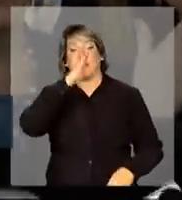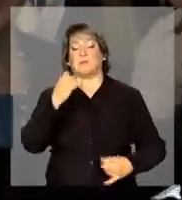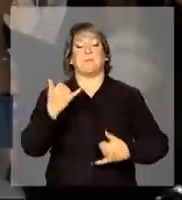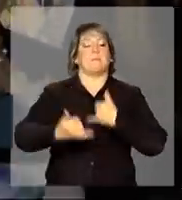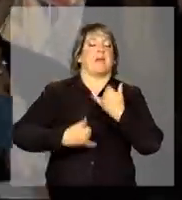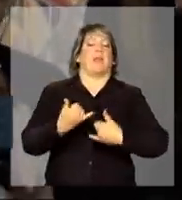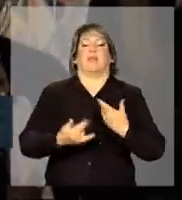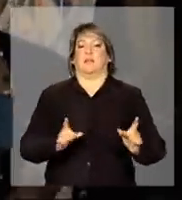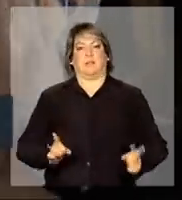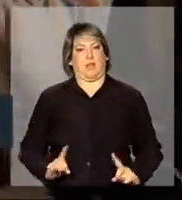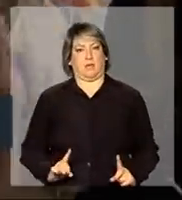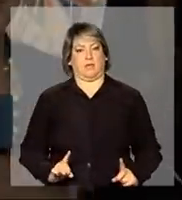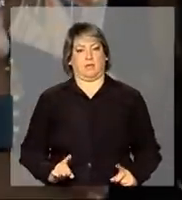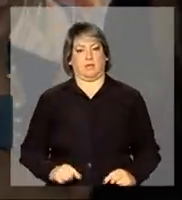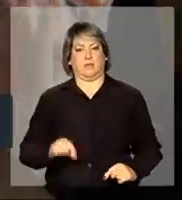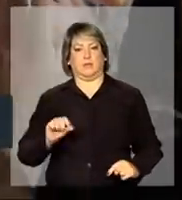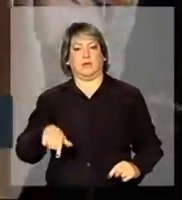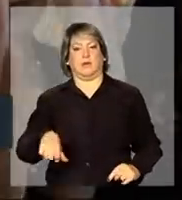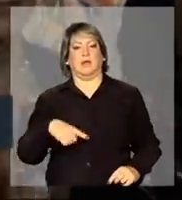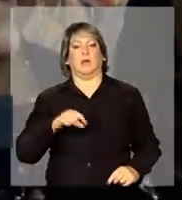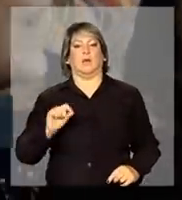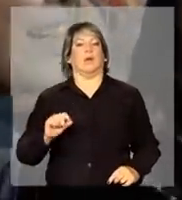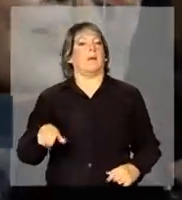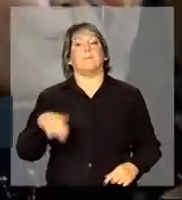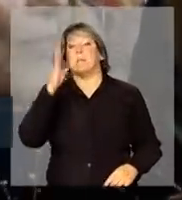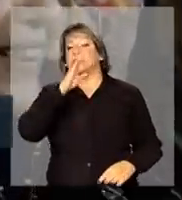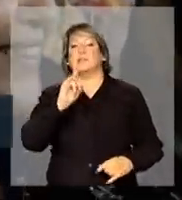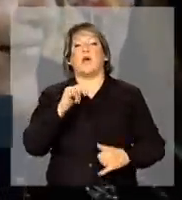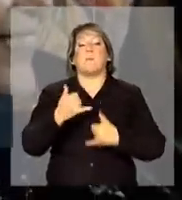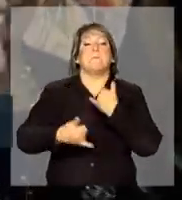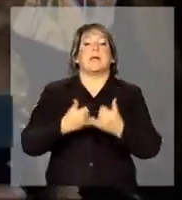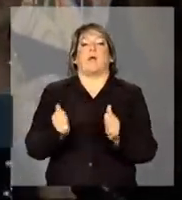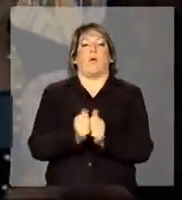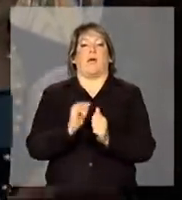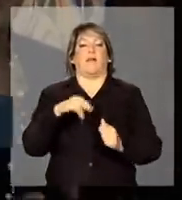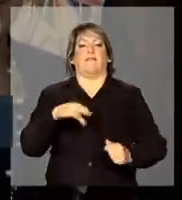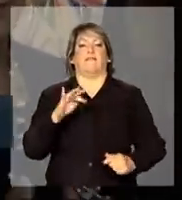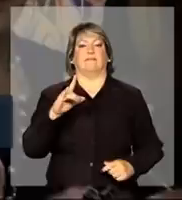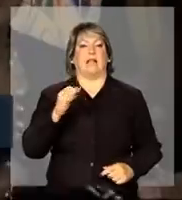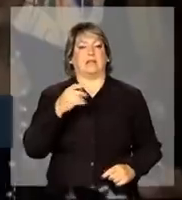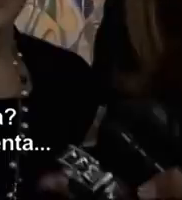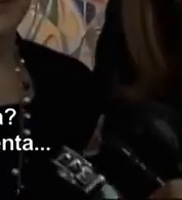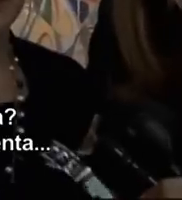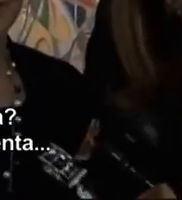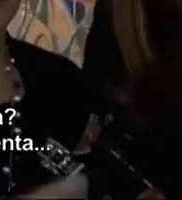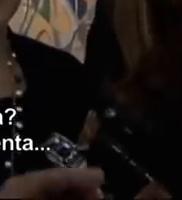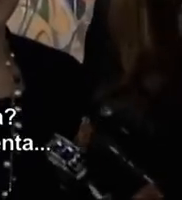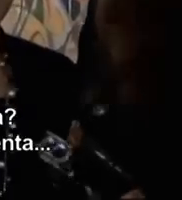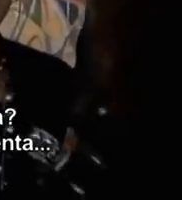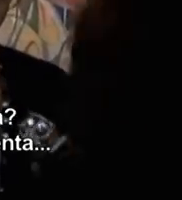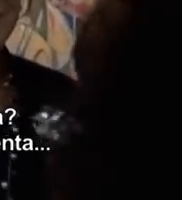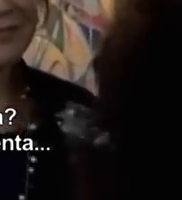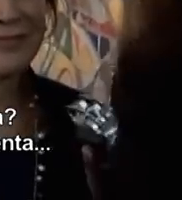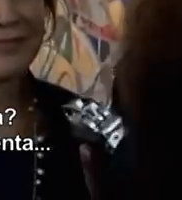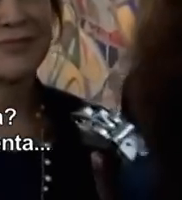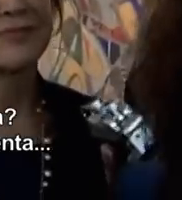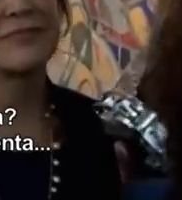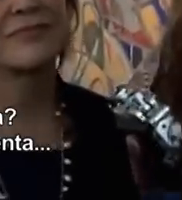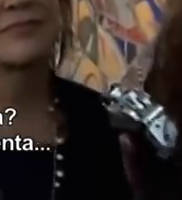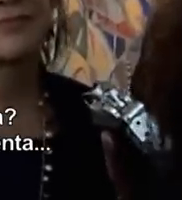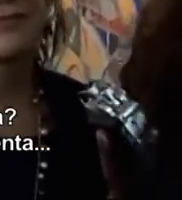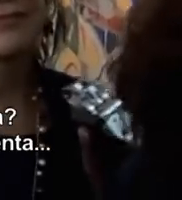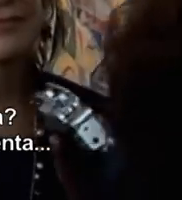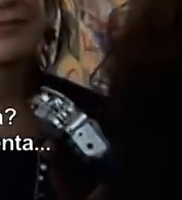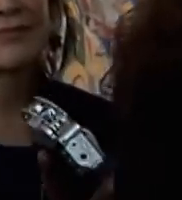Não, não tem de dar tchau. O Brasil não flerta com a inflação. Nem querendo. O que a senhora lamenta? A senhora ia dizer